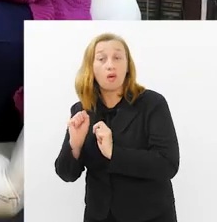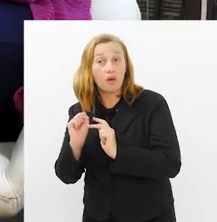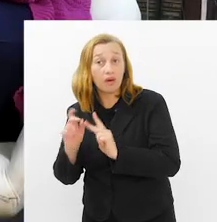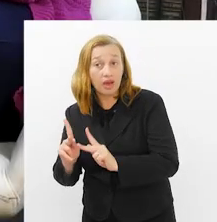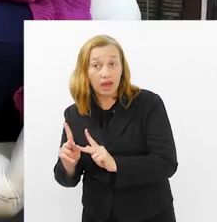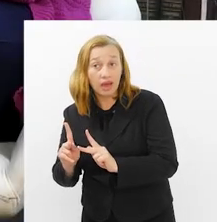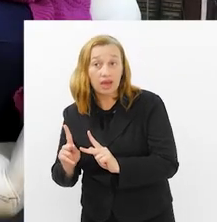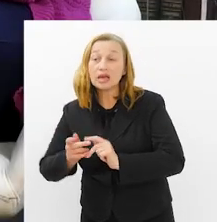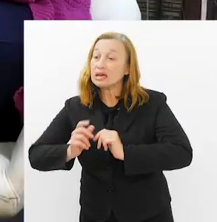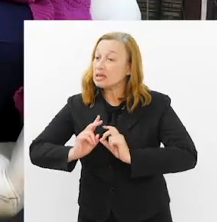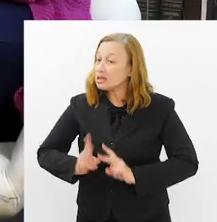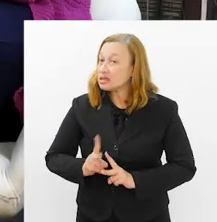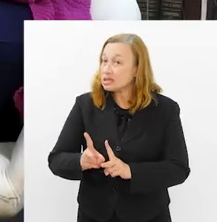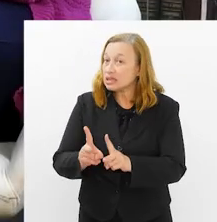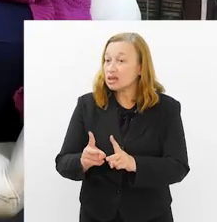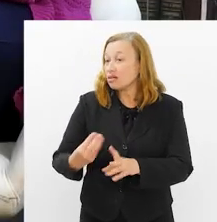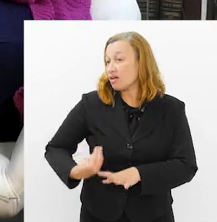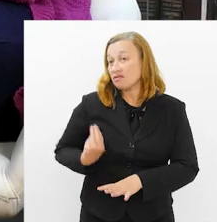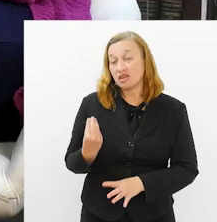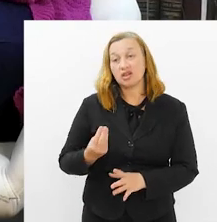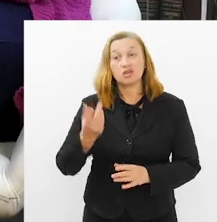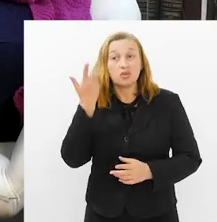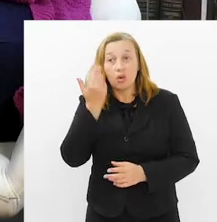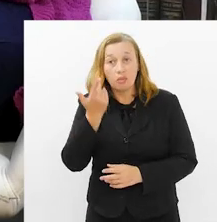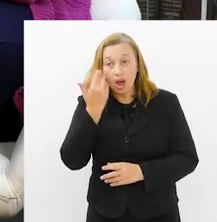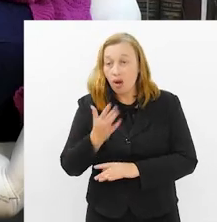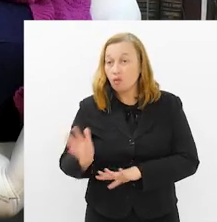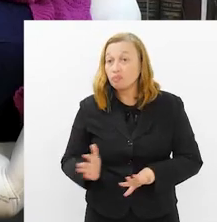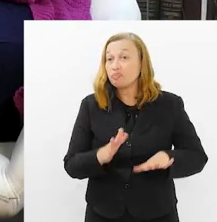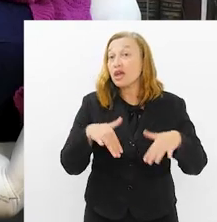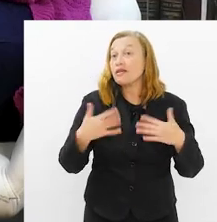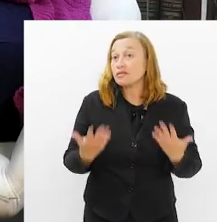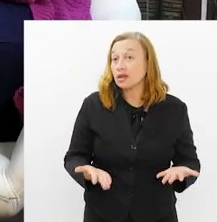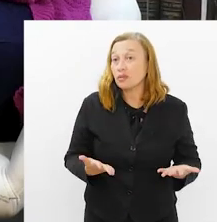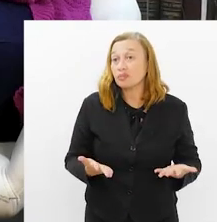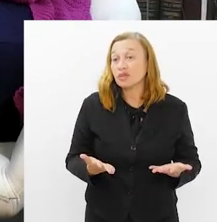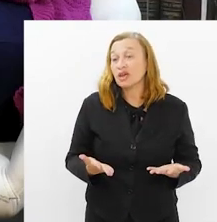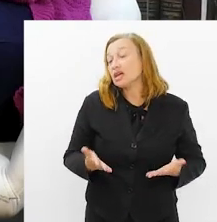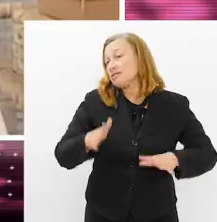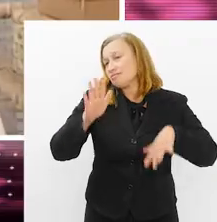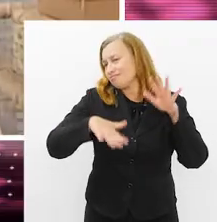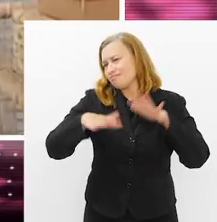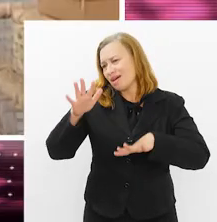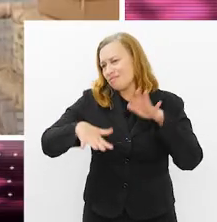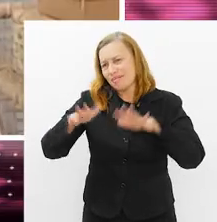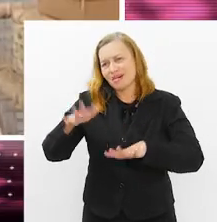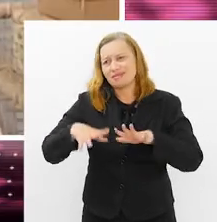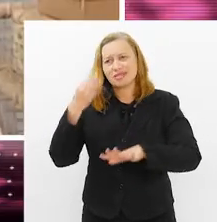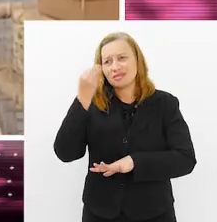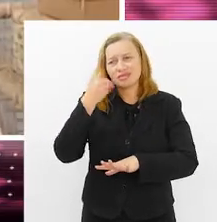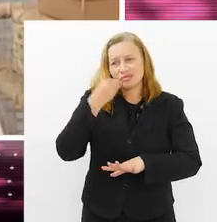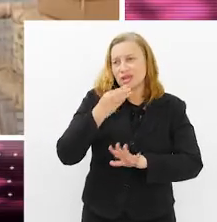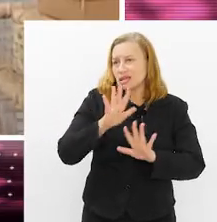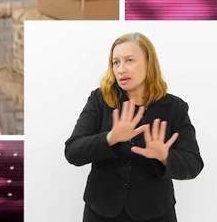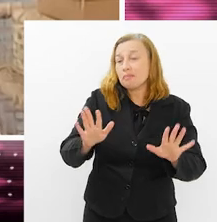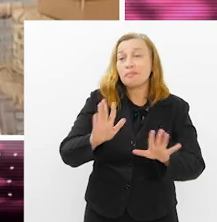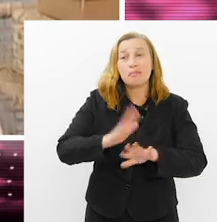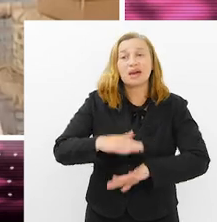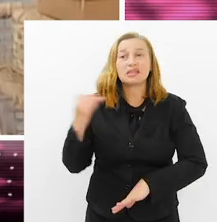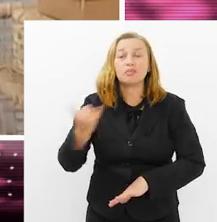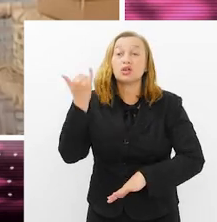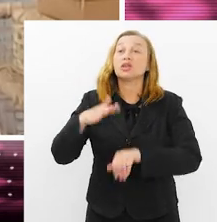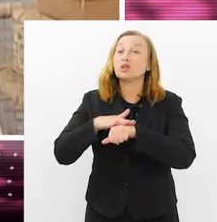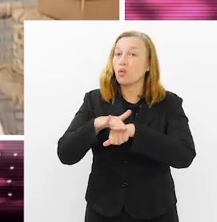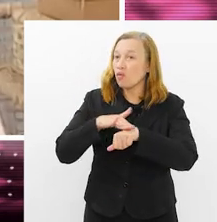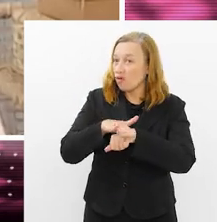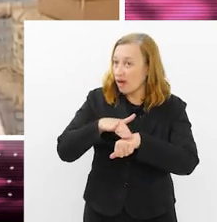dele e seguiram o relacionamento. E, enfim, tem as mais variadas experiências, mas o mais importante é que